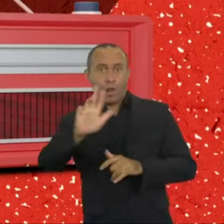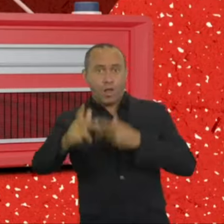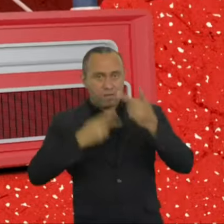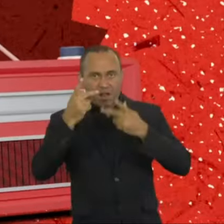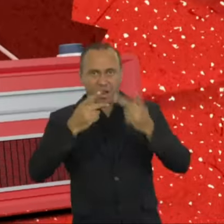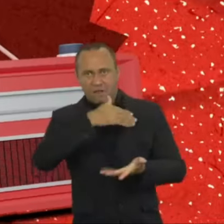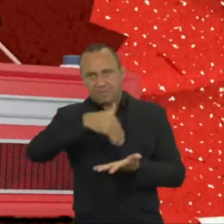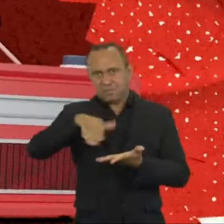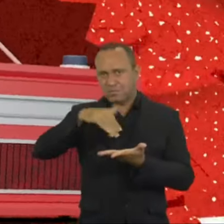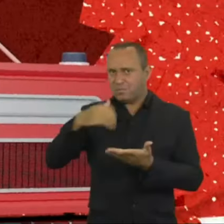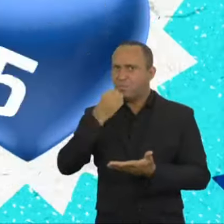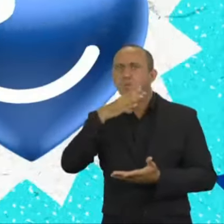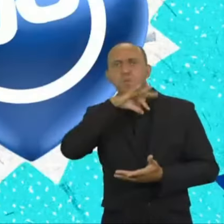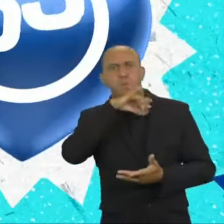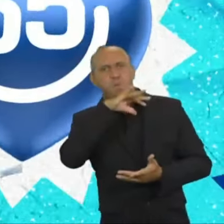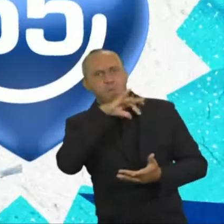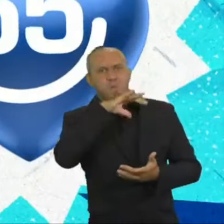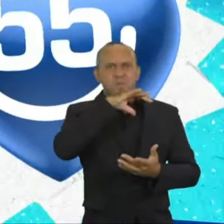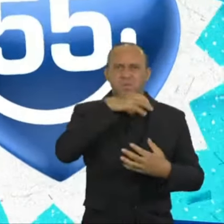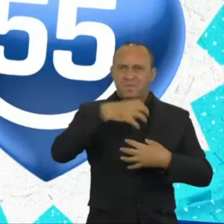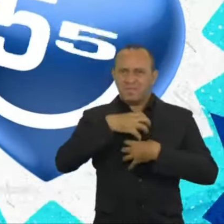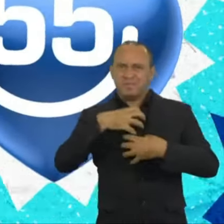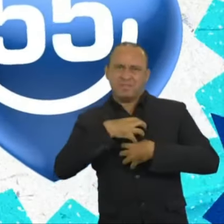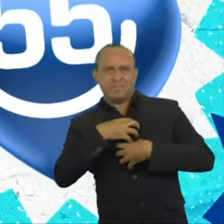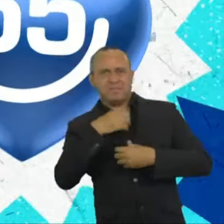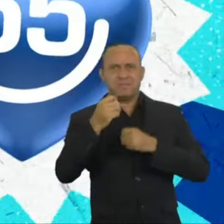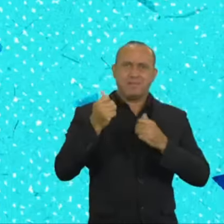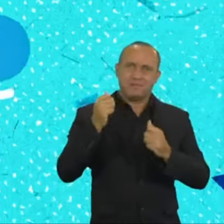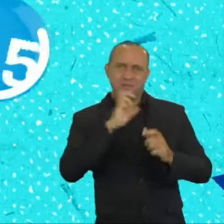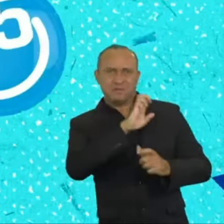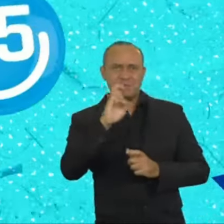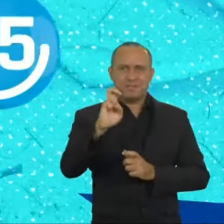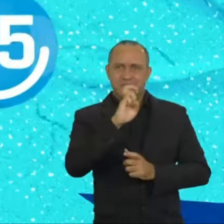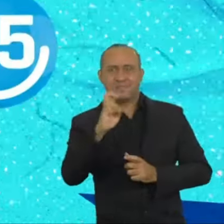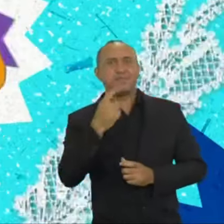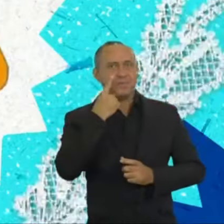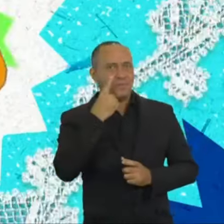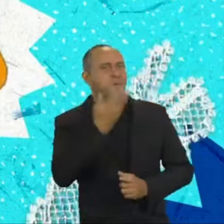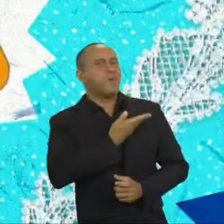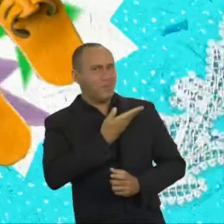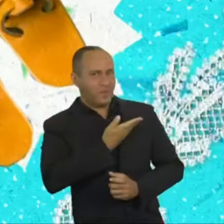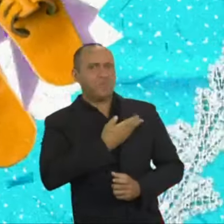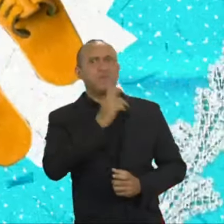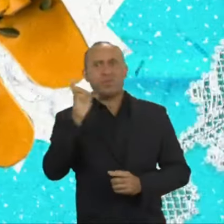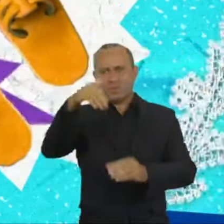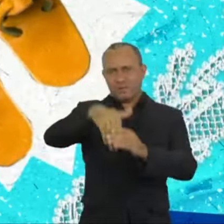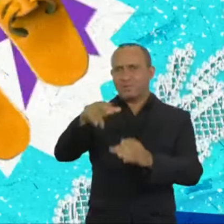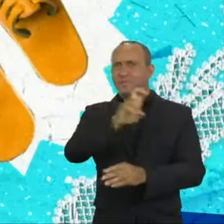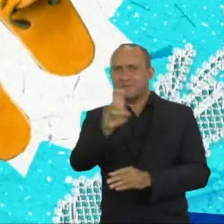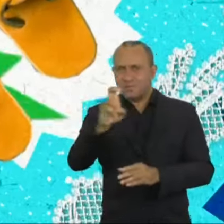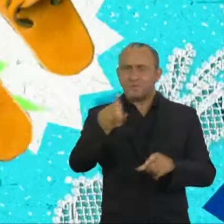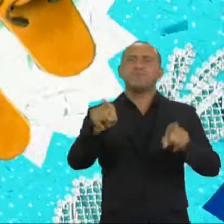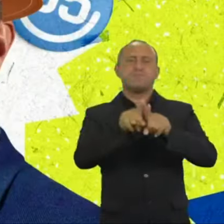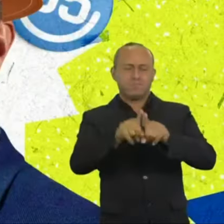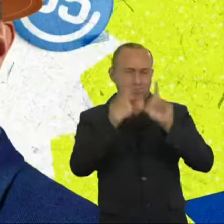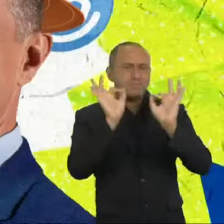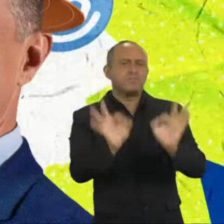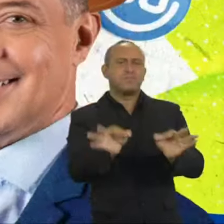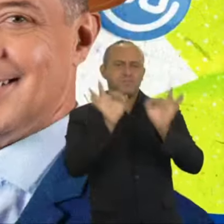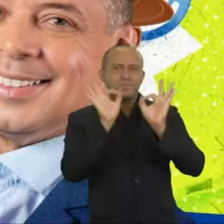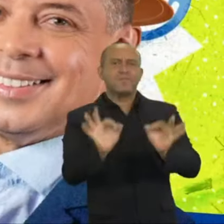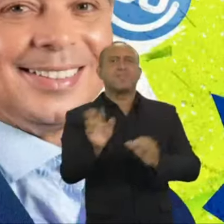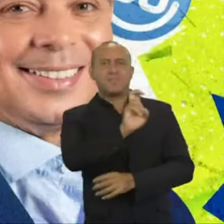dizendo: nesse secreto não, não, os miolos deu estrinco. Eu sigo a voz do paizão, agora sou 5-5. Escute meu compadre, eu vou votar do